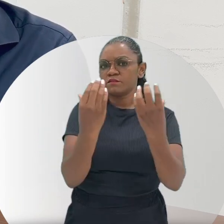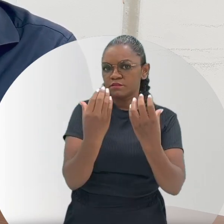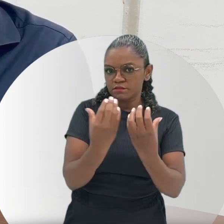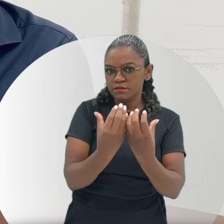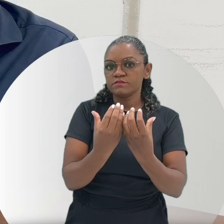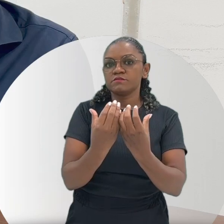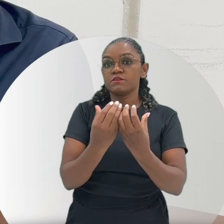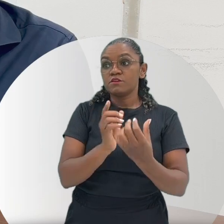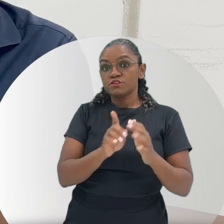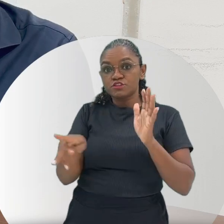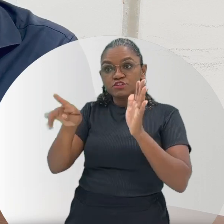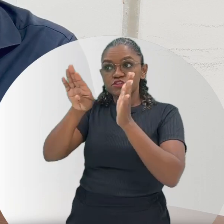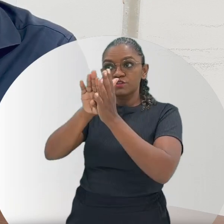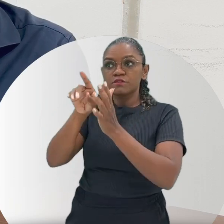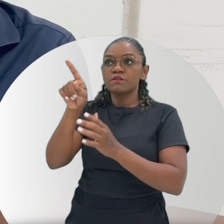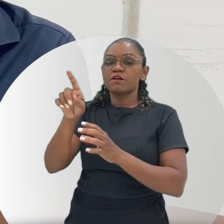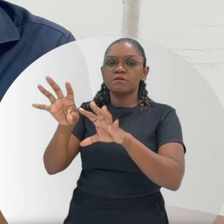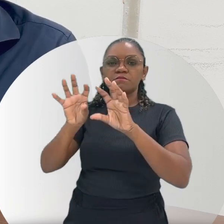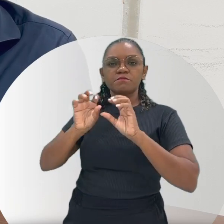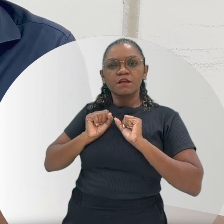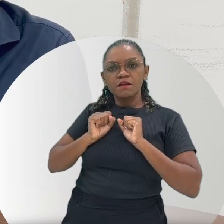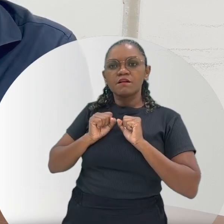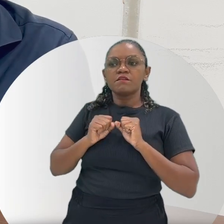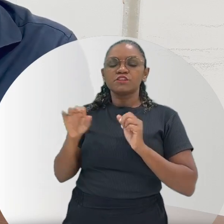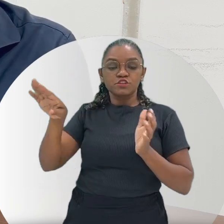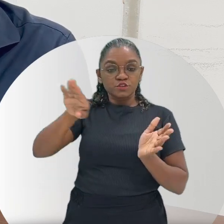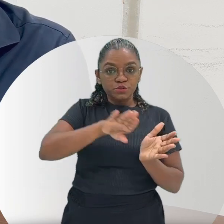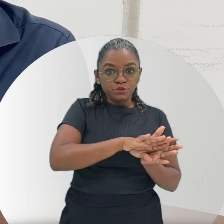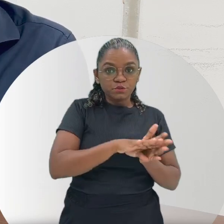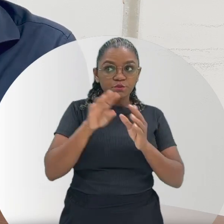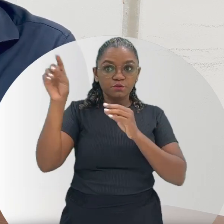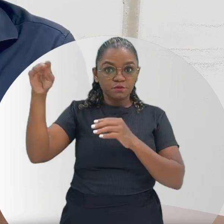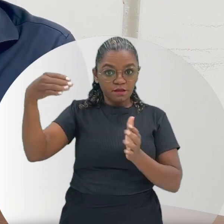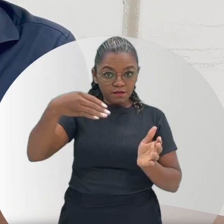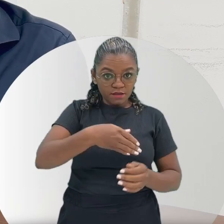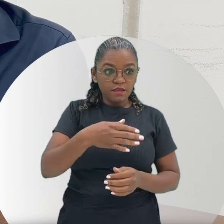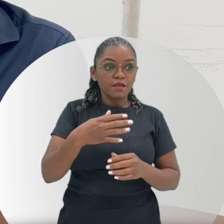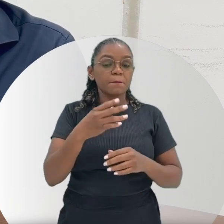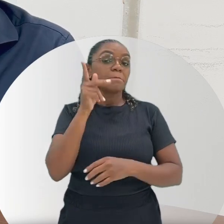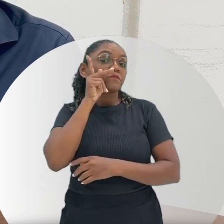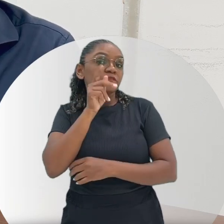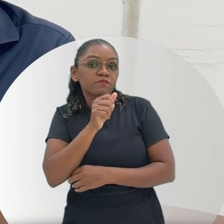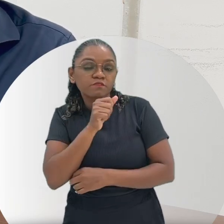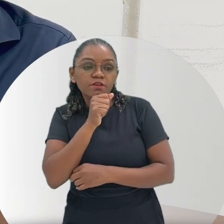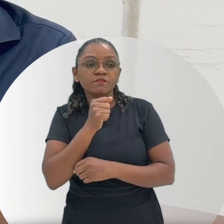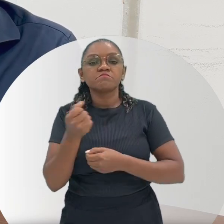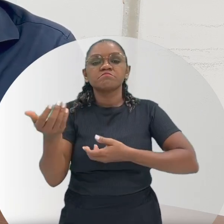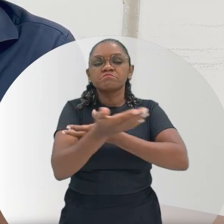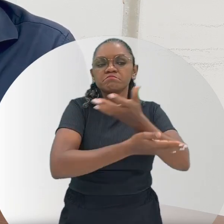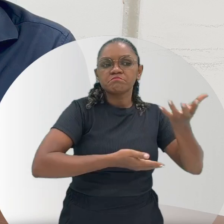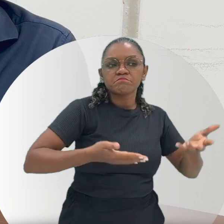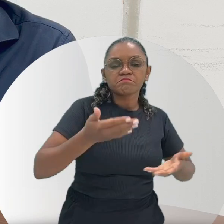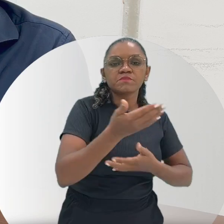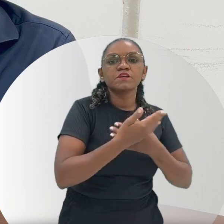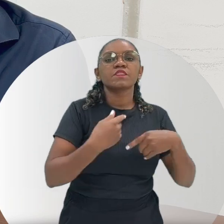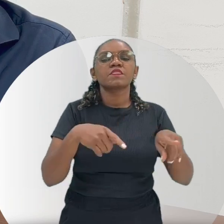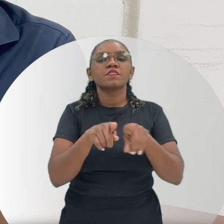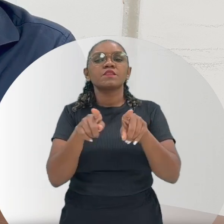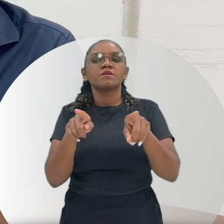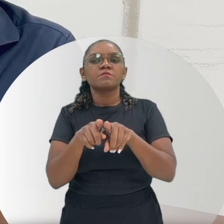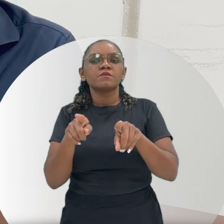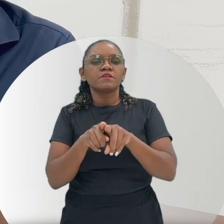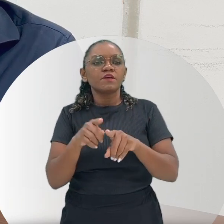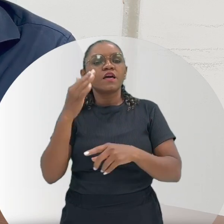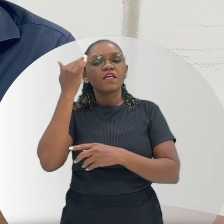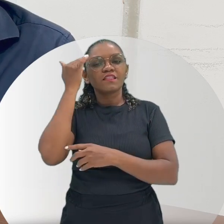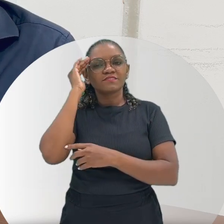voltaram efervescentes de tantas coisas que eles partilharam e também lhes foram partilhados, de fazer com que as coisas se assentem